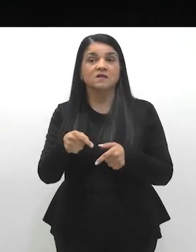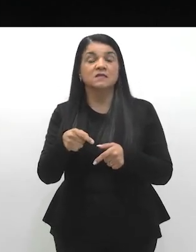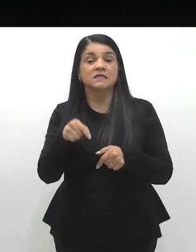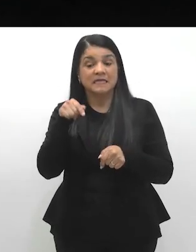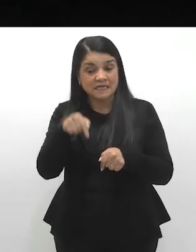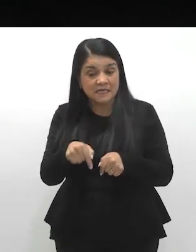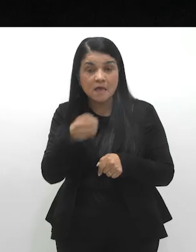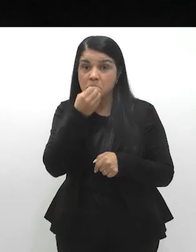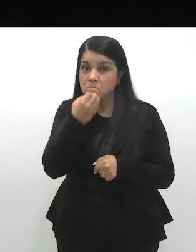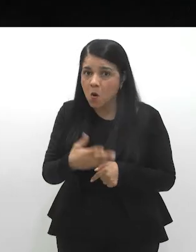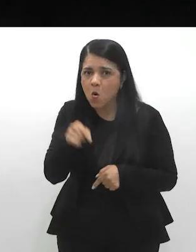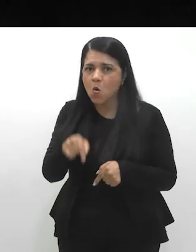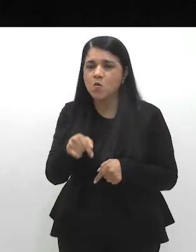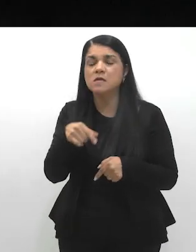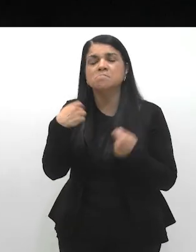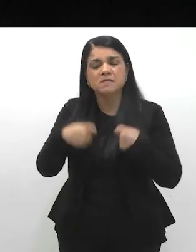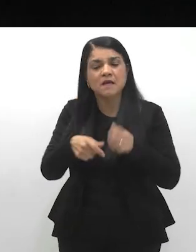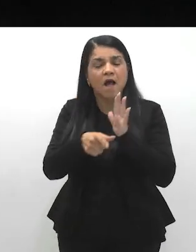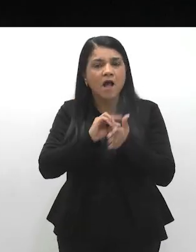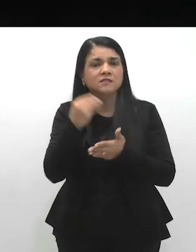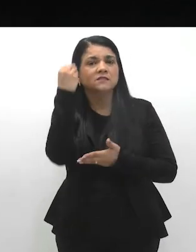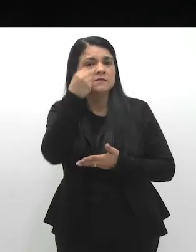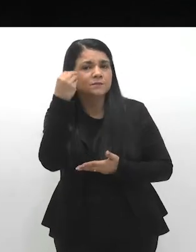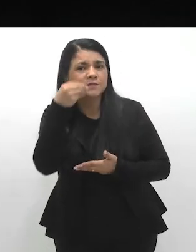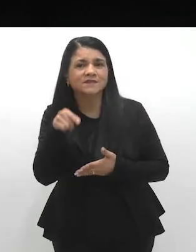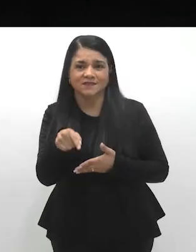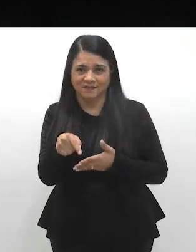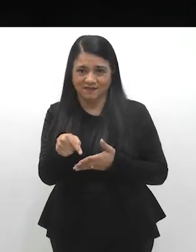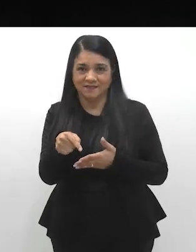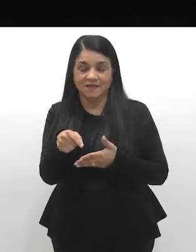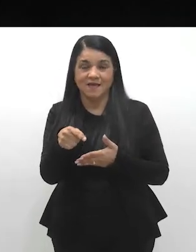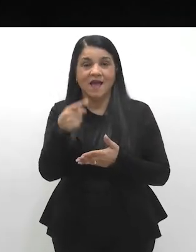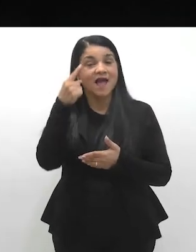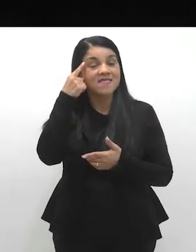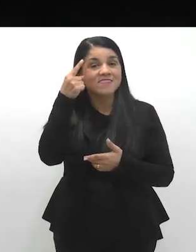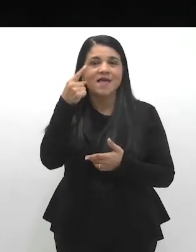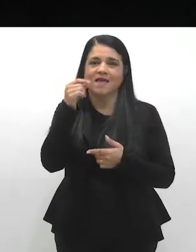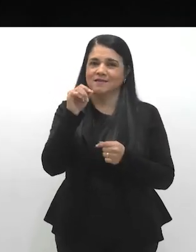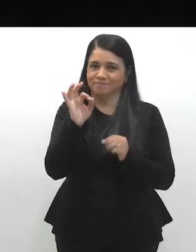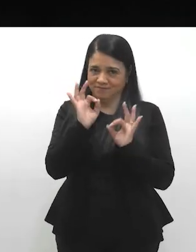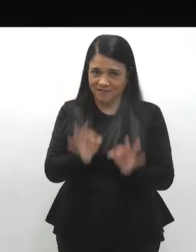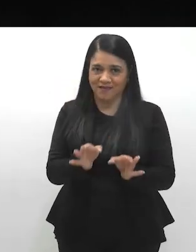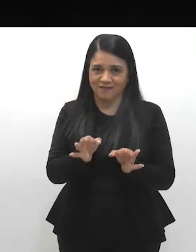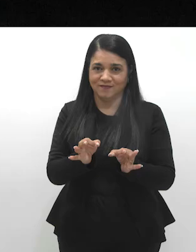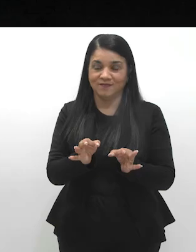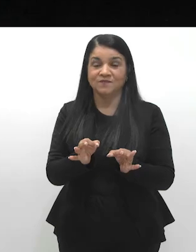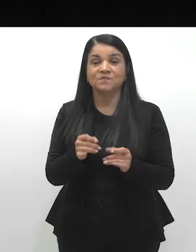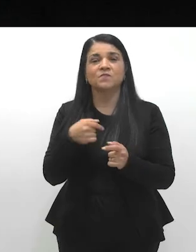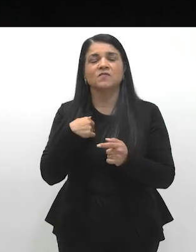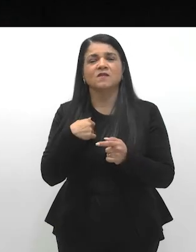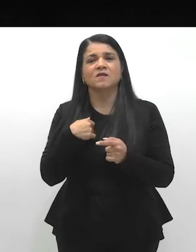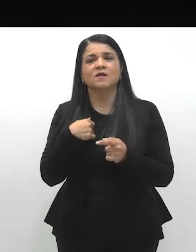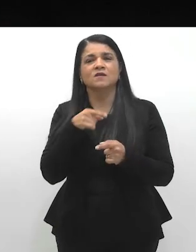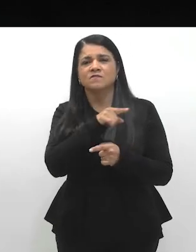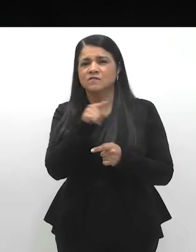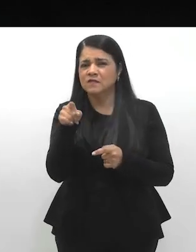bom. Para ele vir para cá e saber que aqui é bom, ele precisa experimentar antes, e a ideia é que a gente faça isso. E só